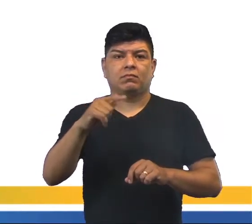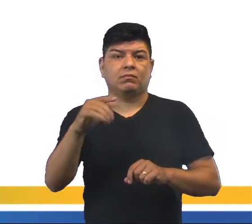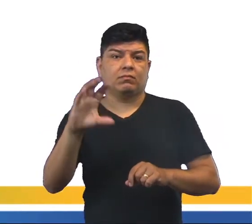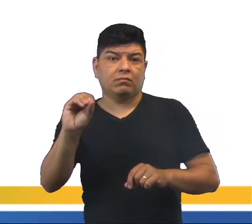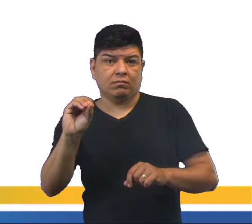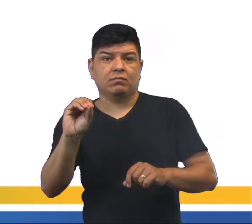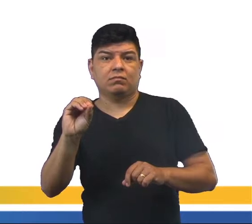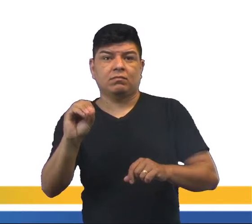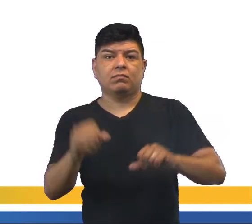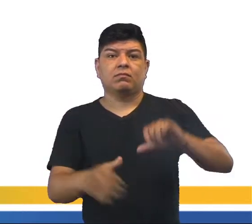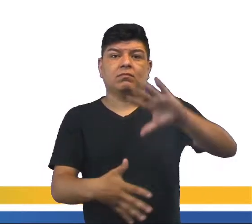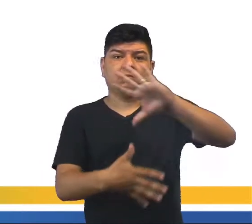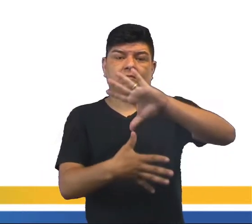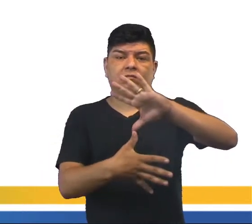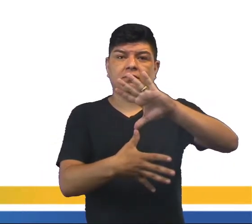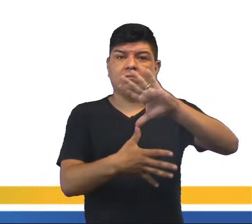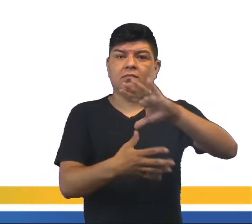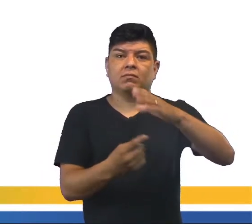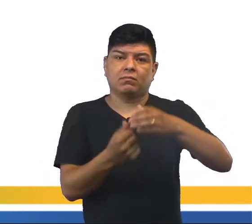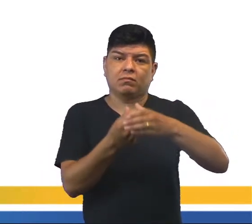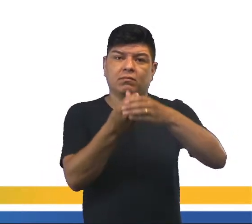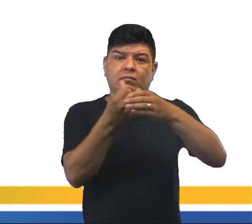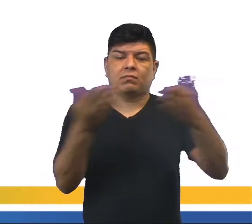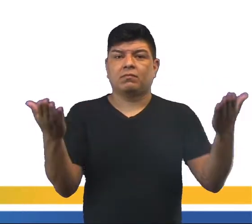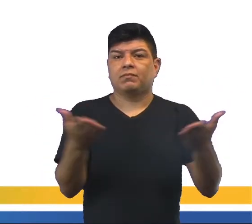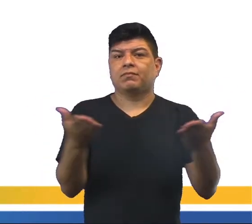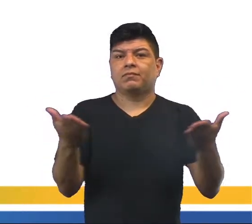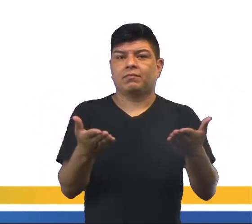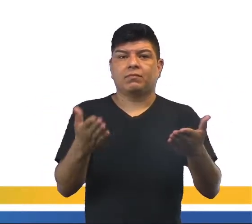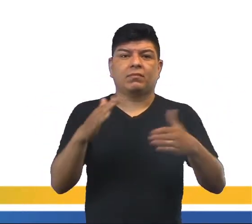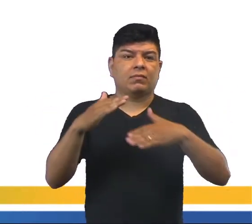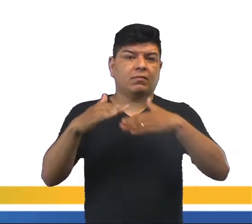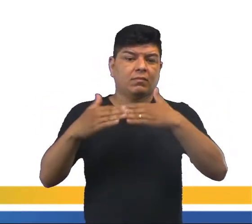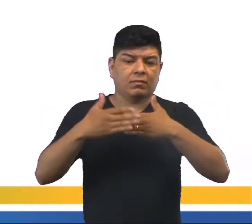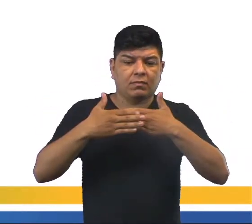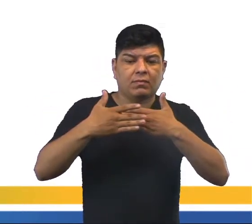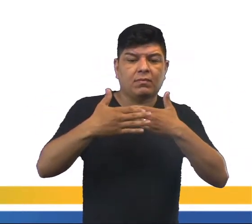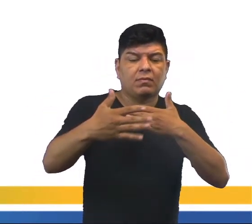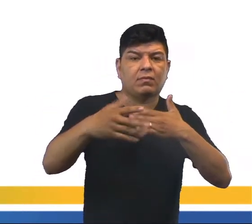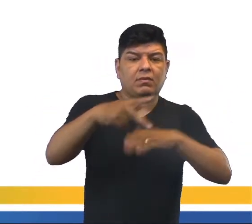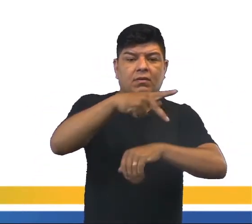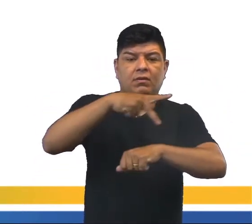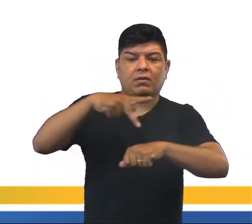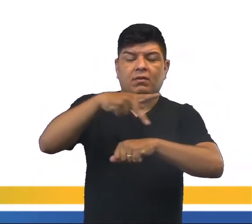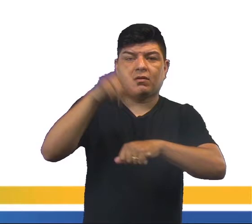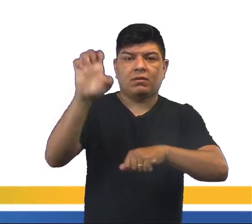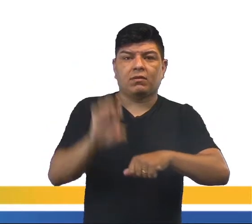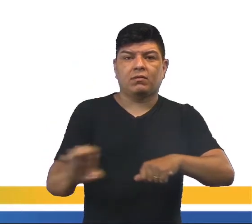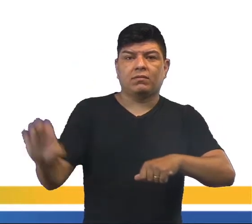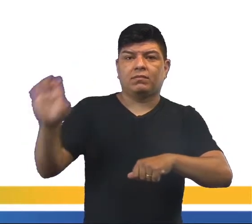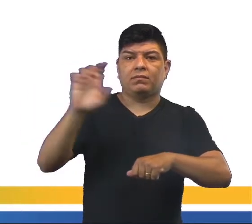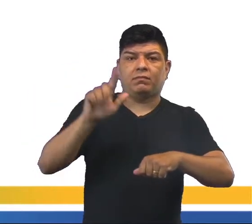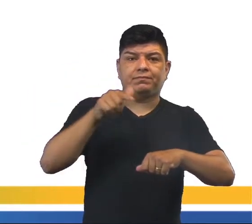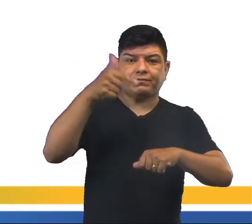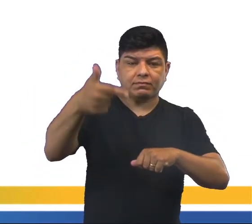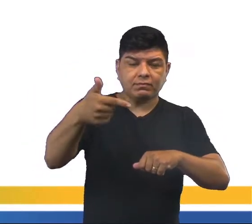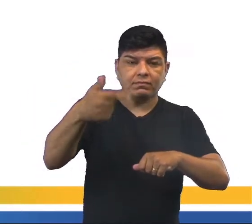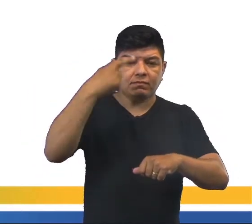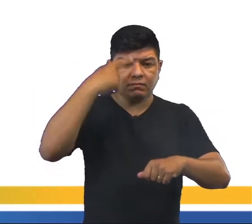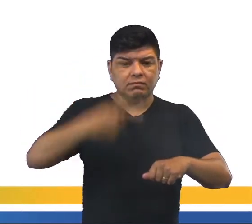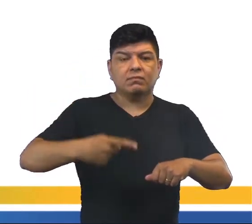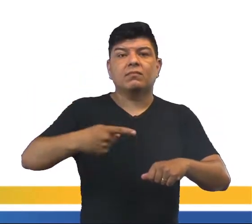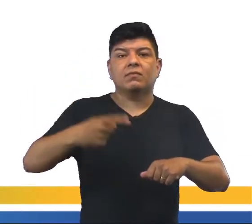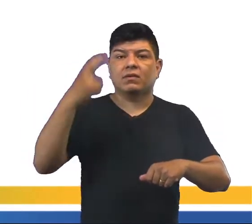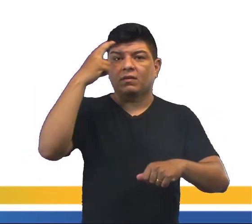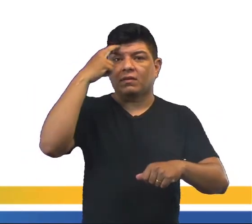das Américas e o capitalismo moderno. A partir desses processos, países da Europa impuseram ao resto do mundo a sua cultura,